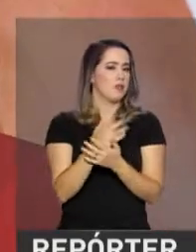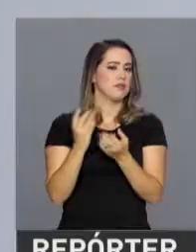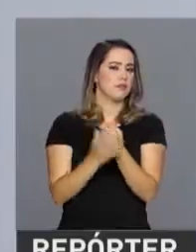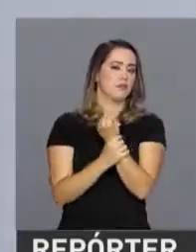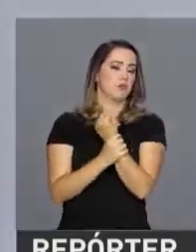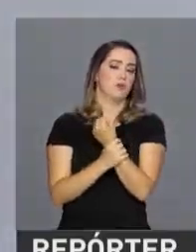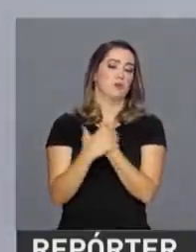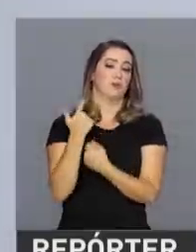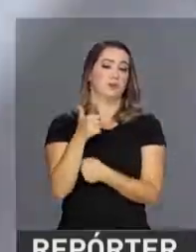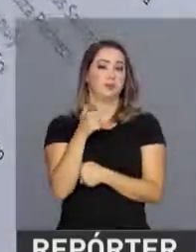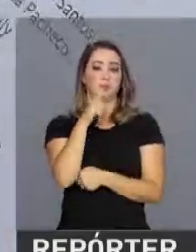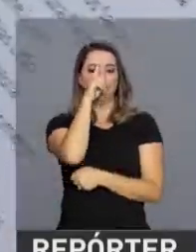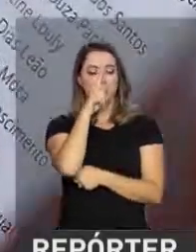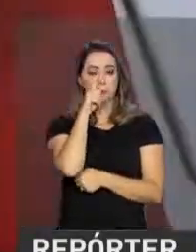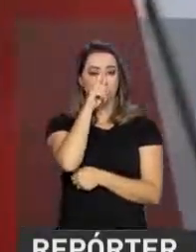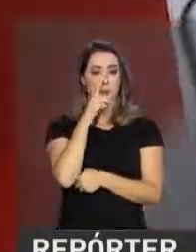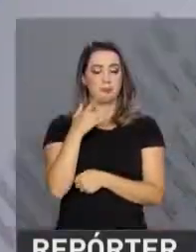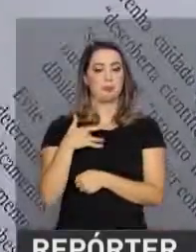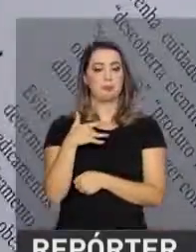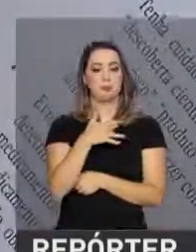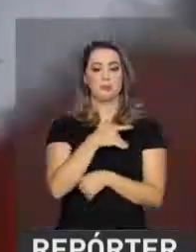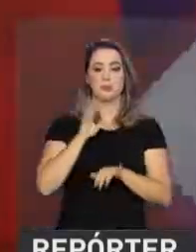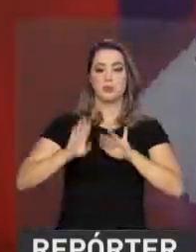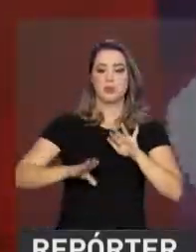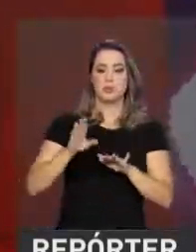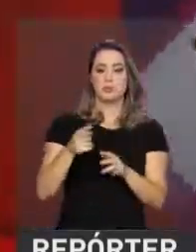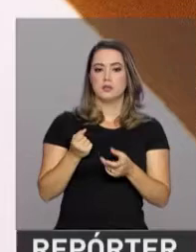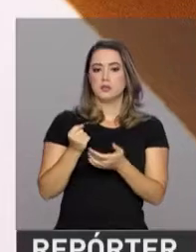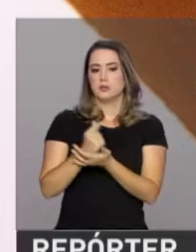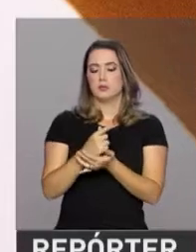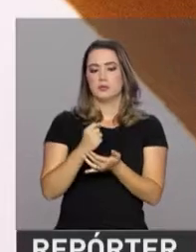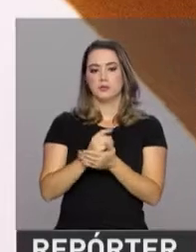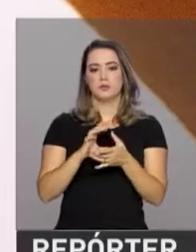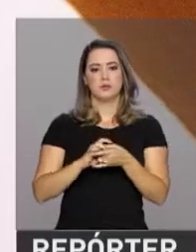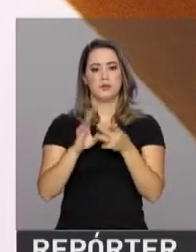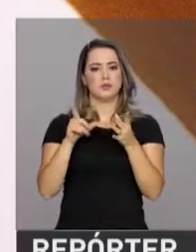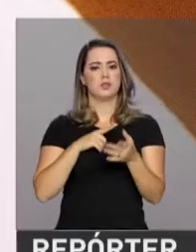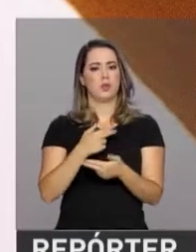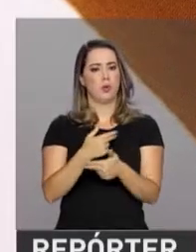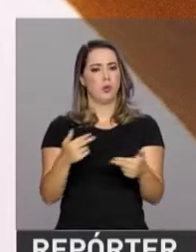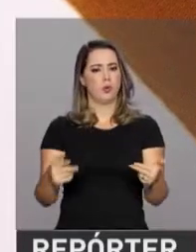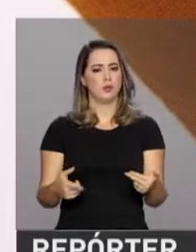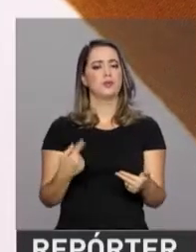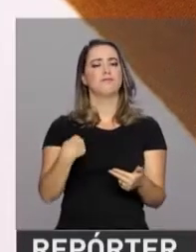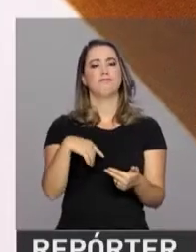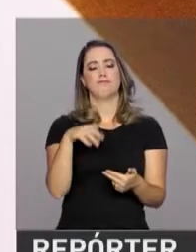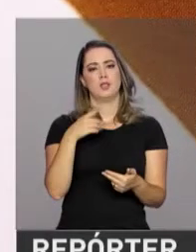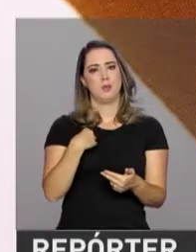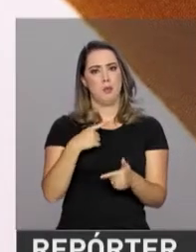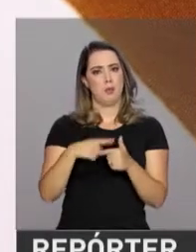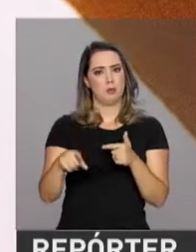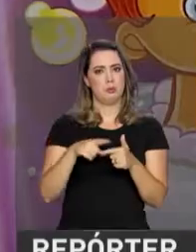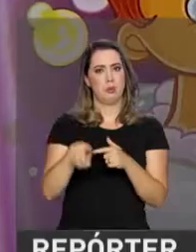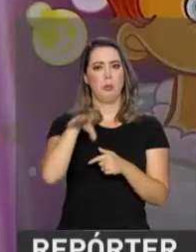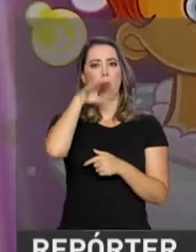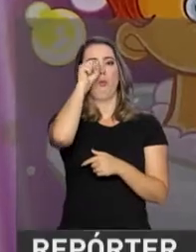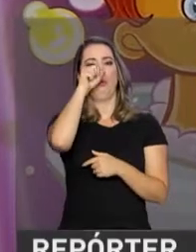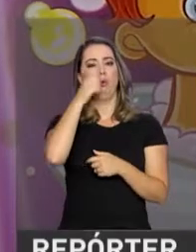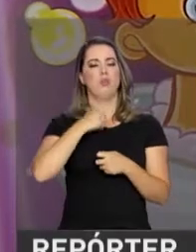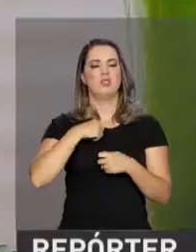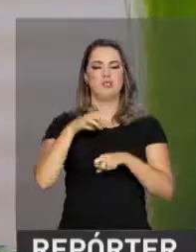saúde muitos desses produtos vendidos livremente contém substâncias que provocam intoxicação ações